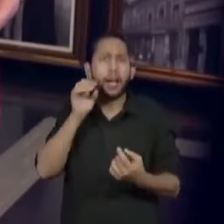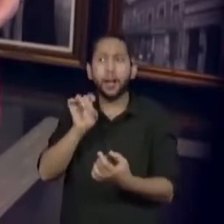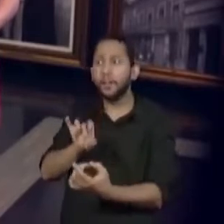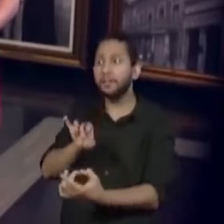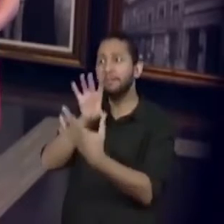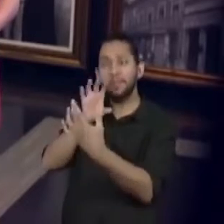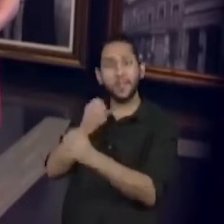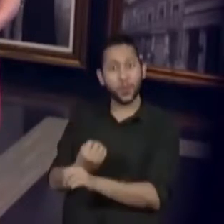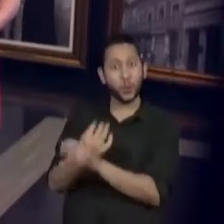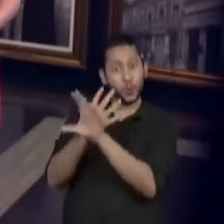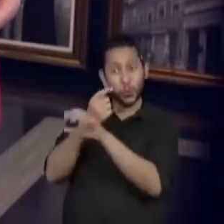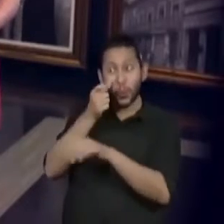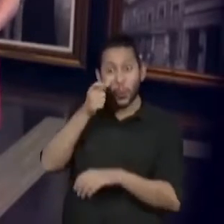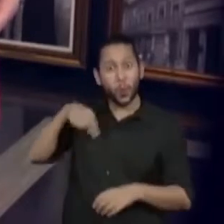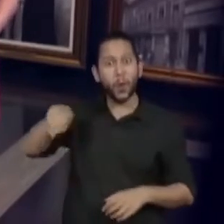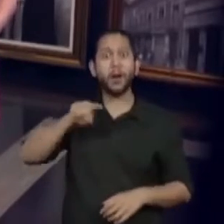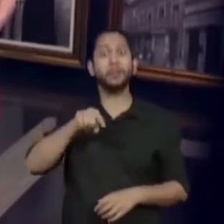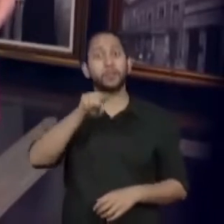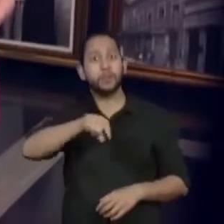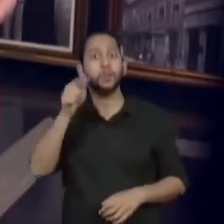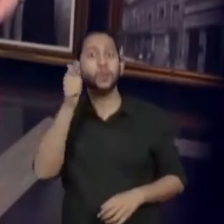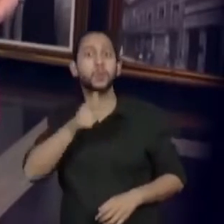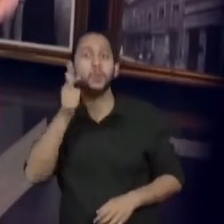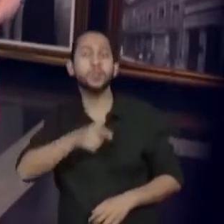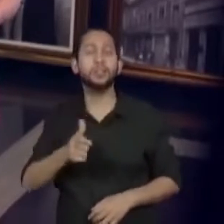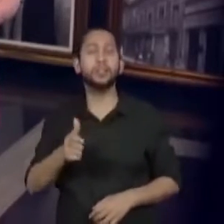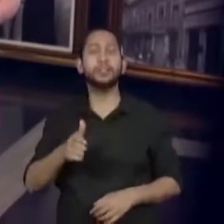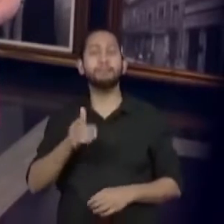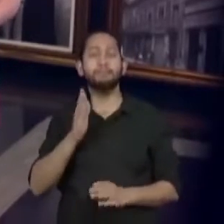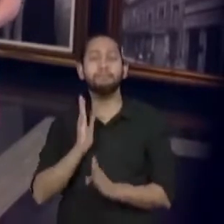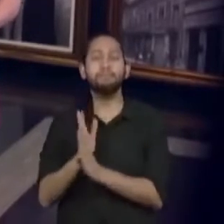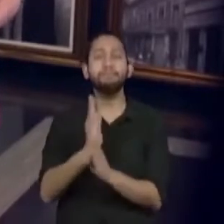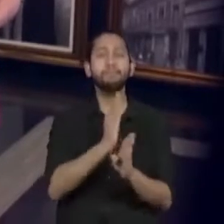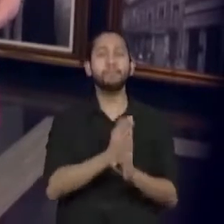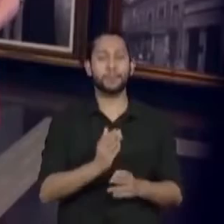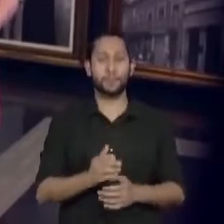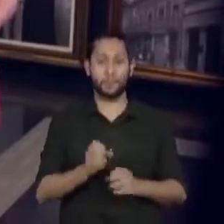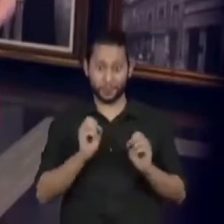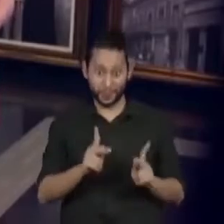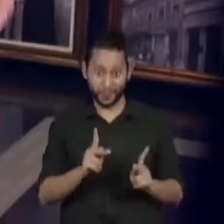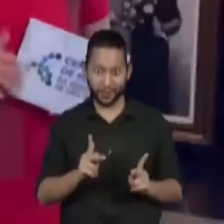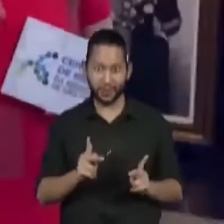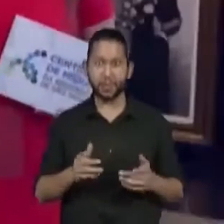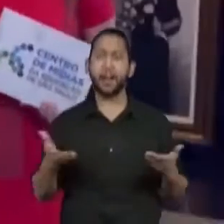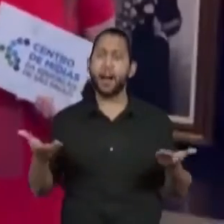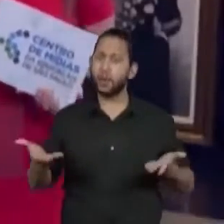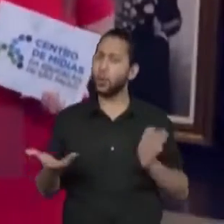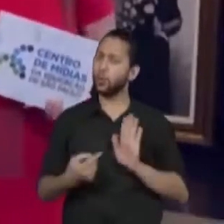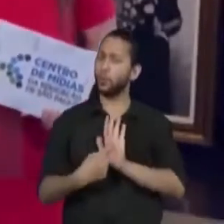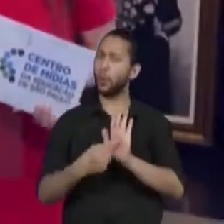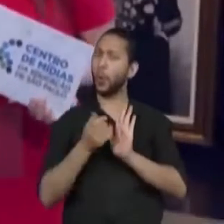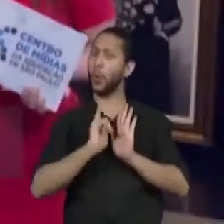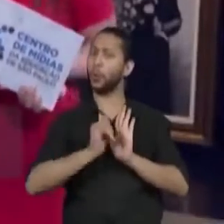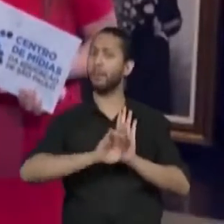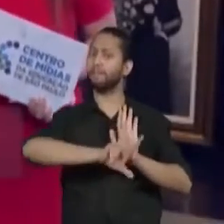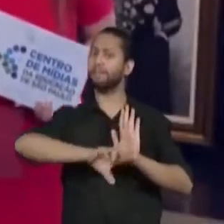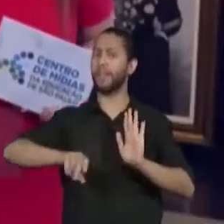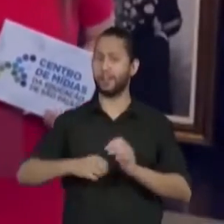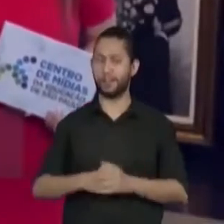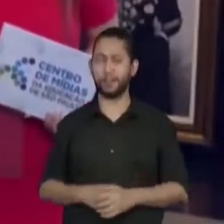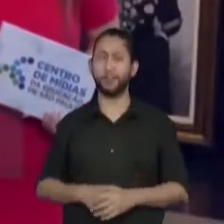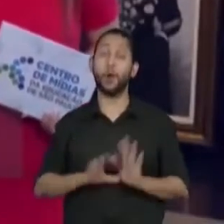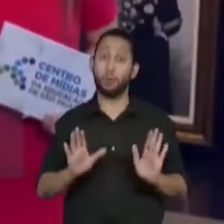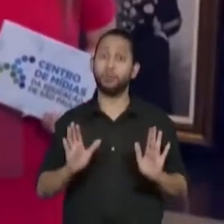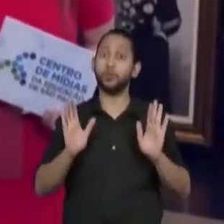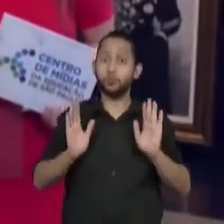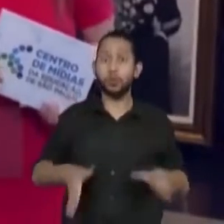para que vocês vão em busca daquilo que nós estamos contando aqui hoje um pouquinho para vocês. Com certeza, mas falamos, né, da